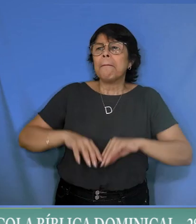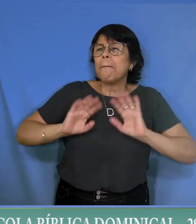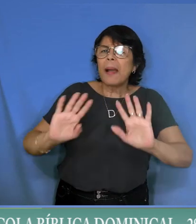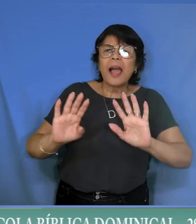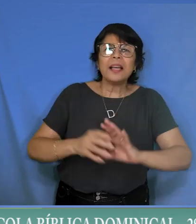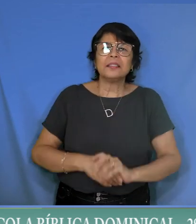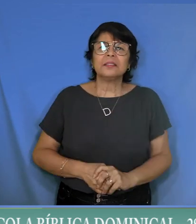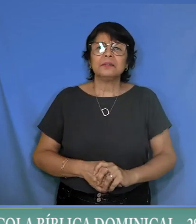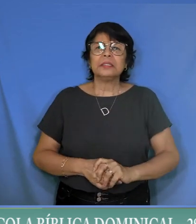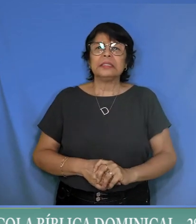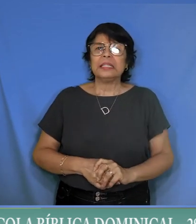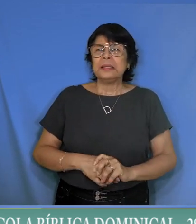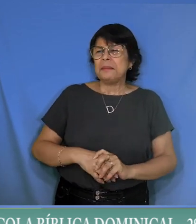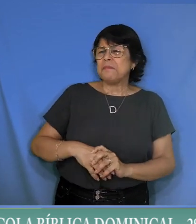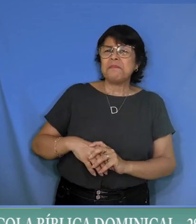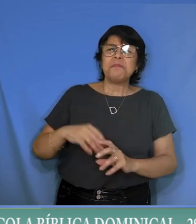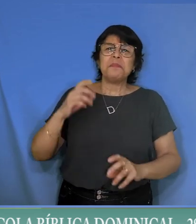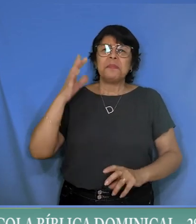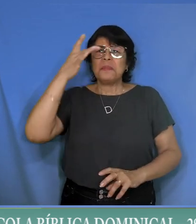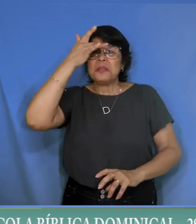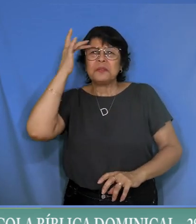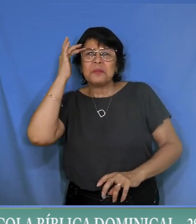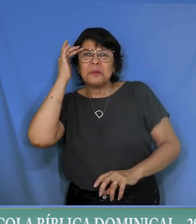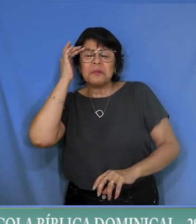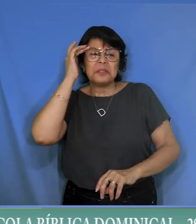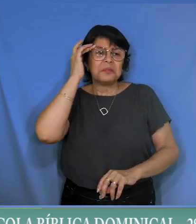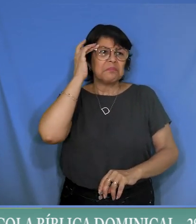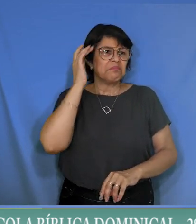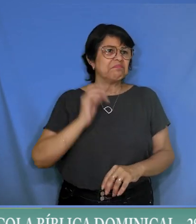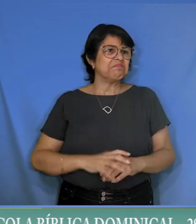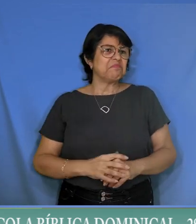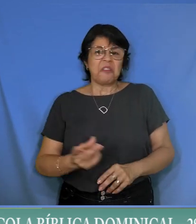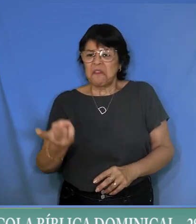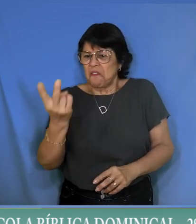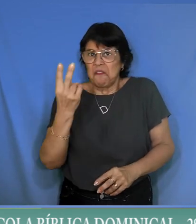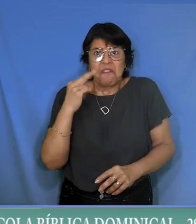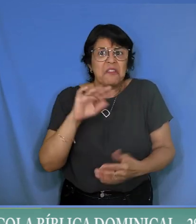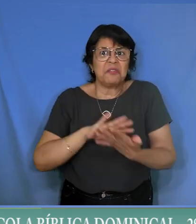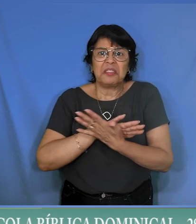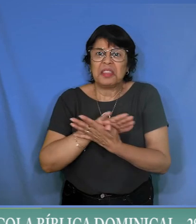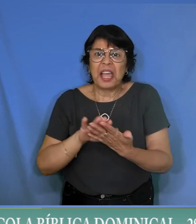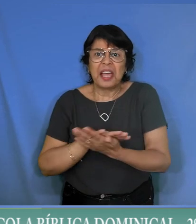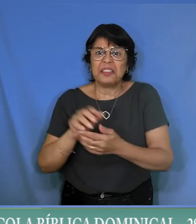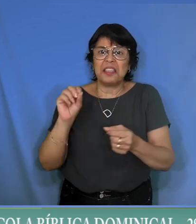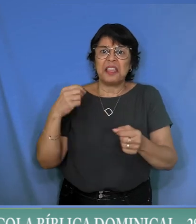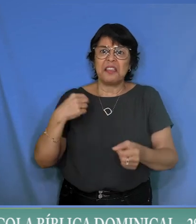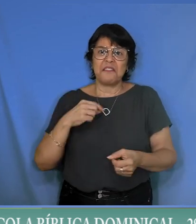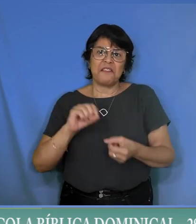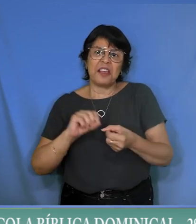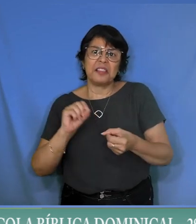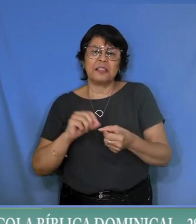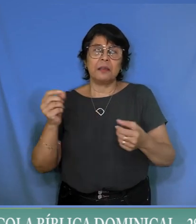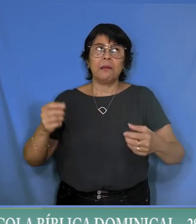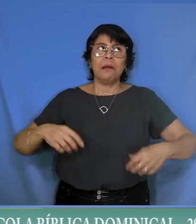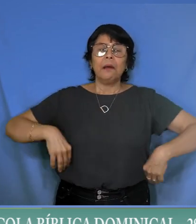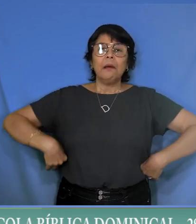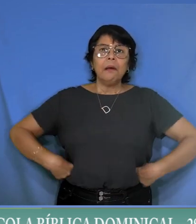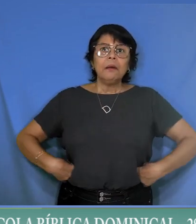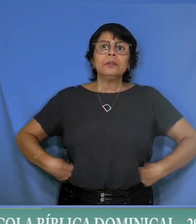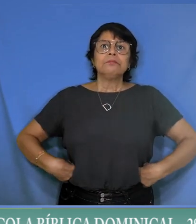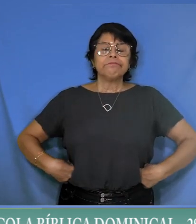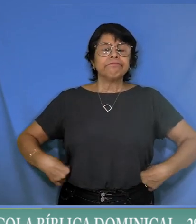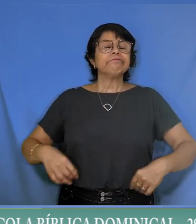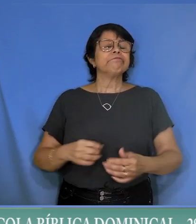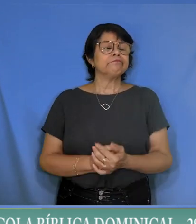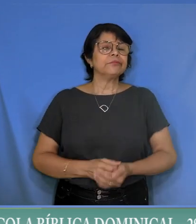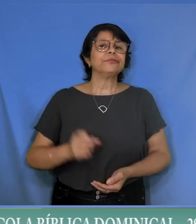uma laranja, chuparam o caldo e jogaram fora. Mas muitas vezes a laranja é a igreja. A gente